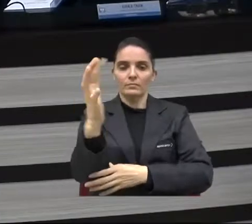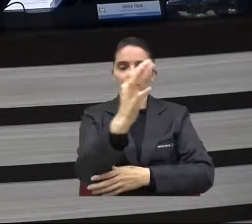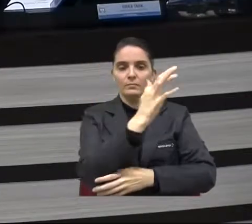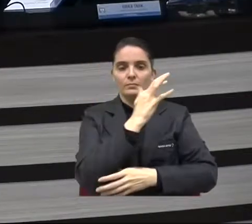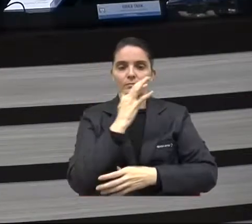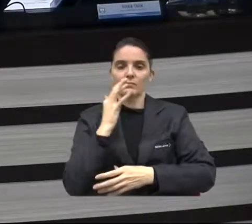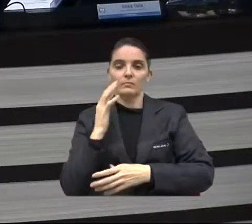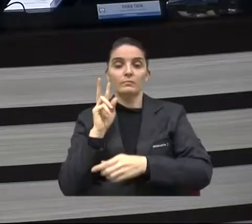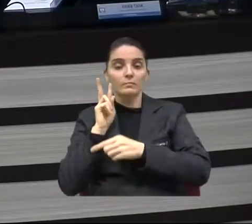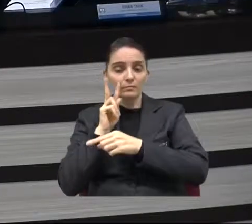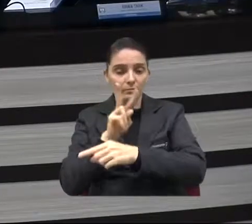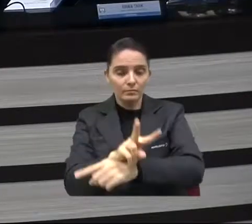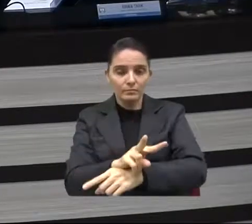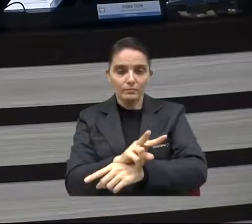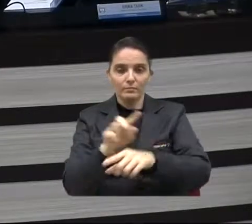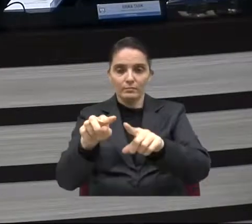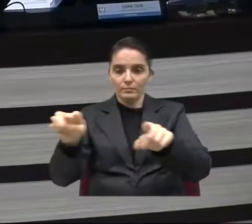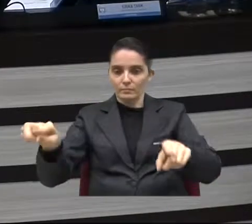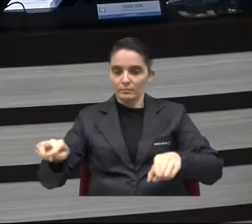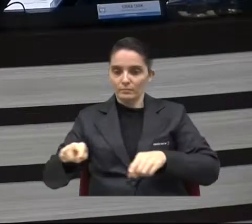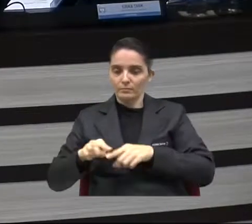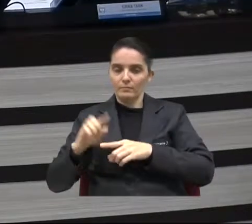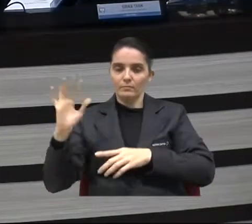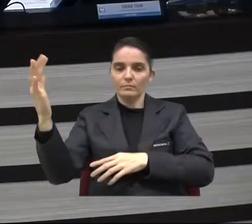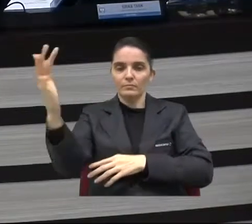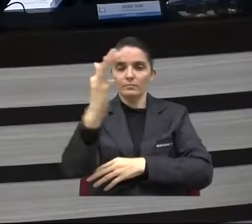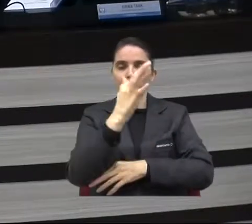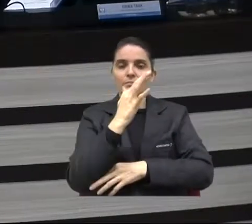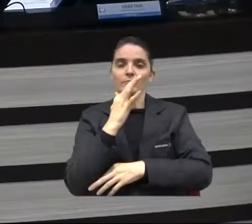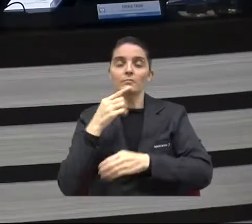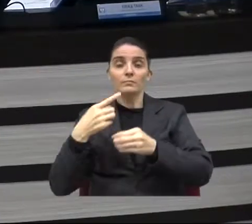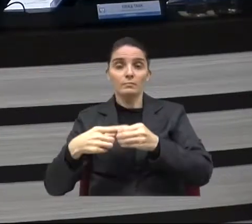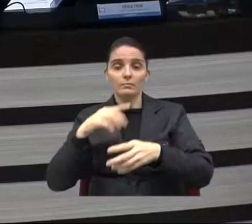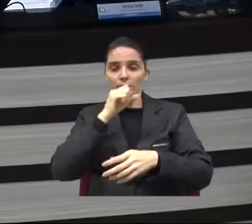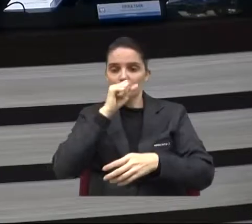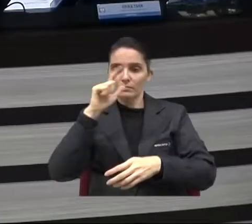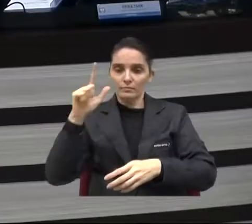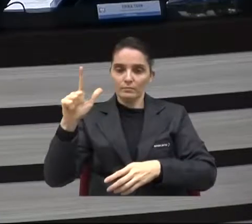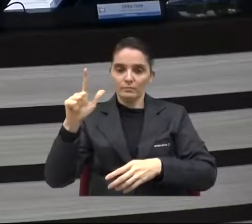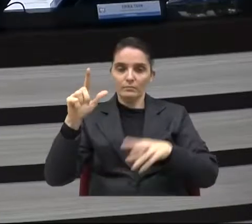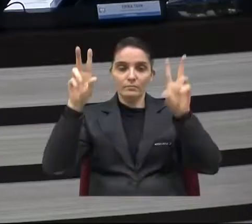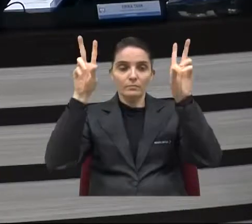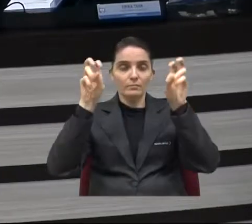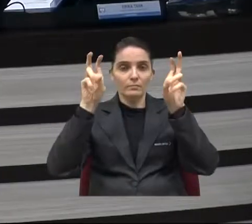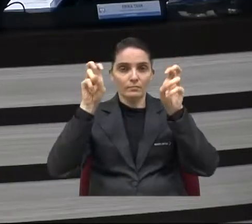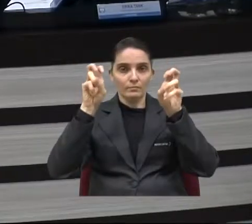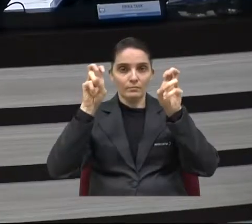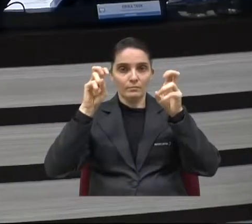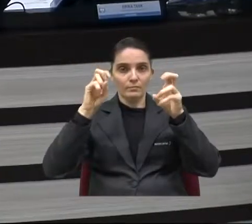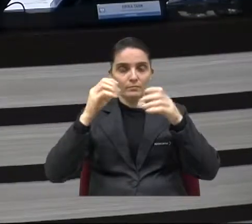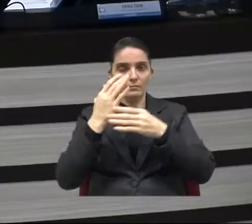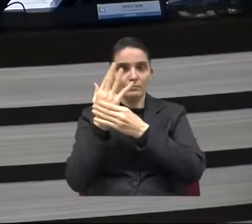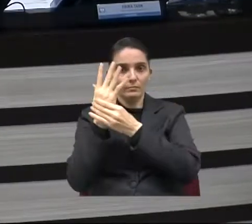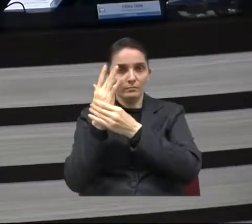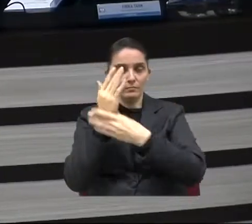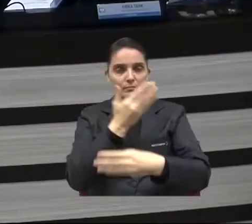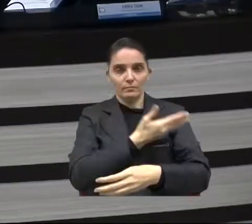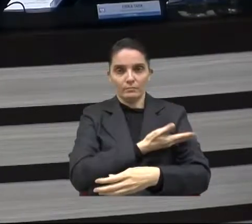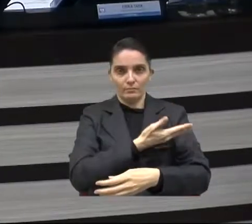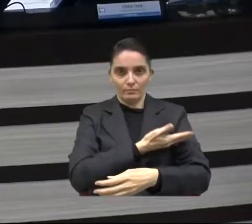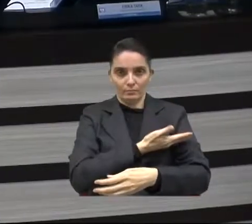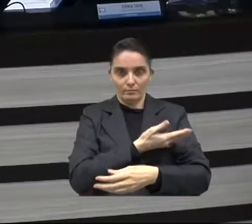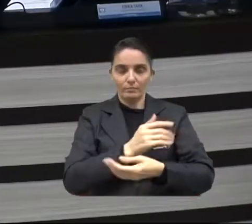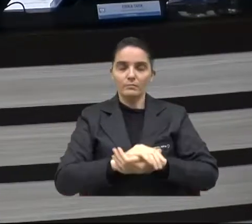a revitalização de praças, canteiros e bosques no município de Limeira, projeto Mão Amiga. O